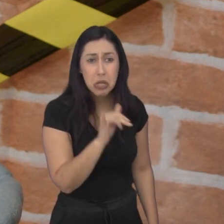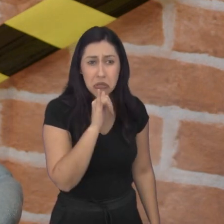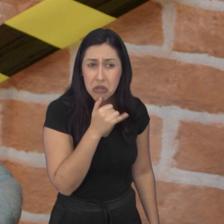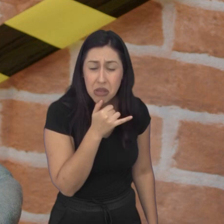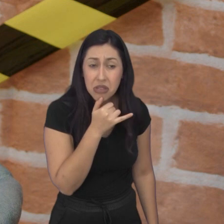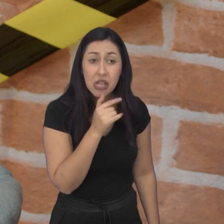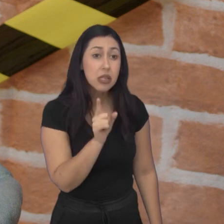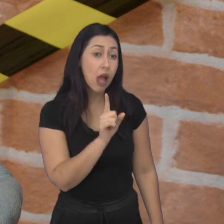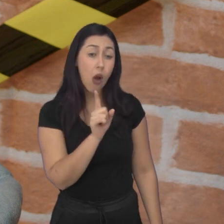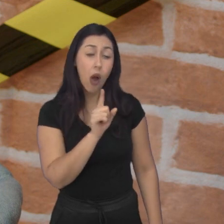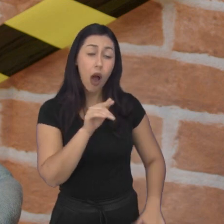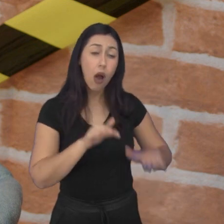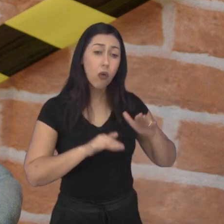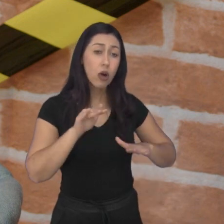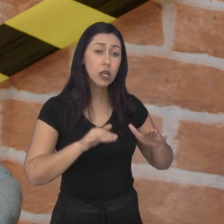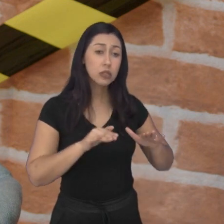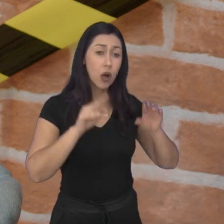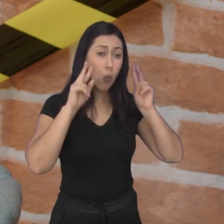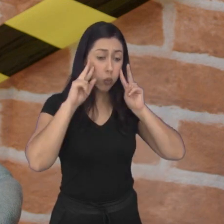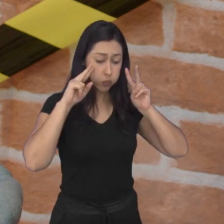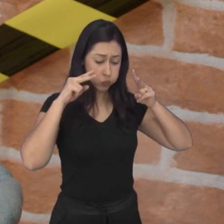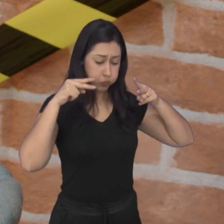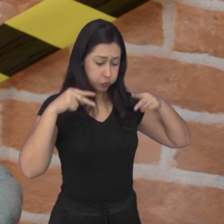si, mas com uma introspecção